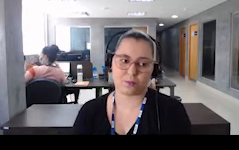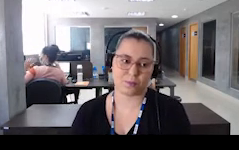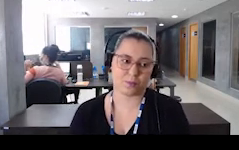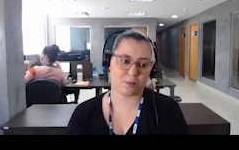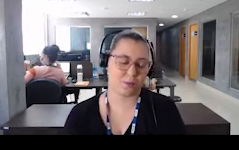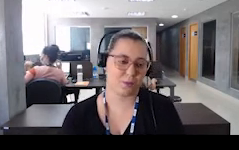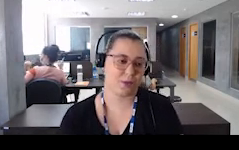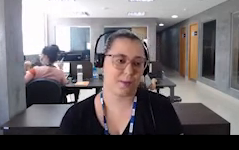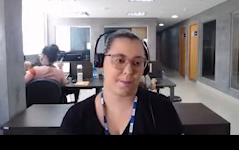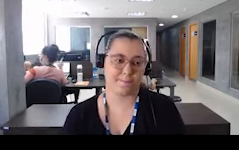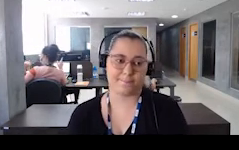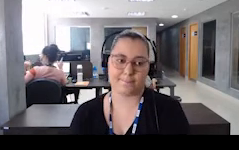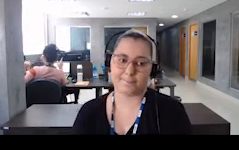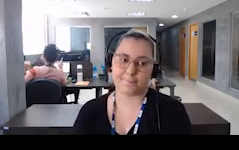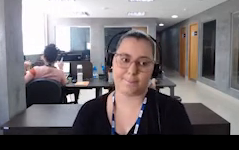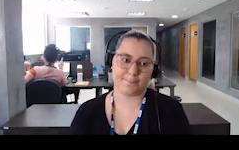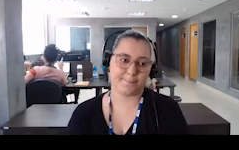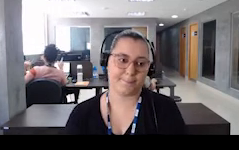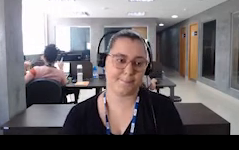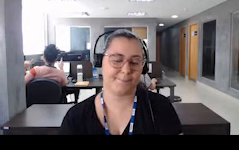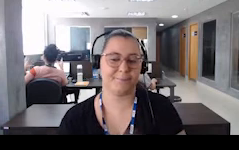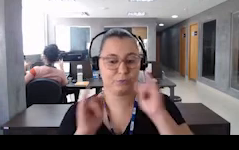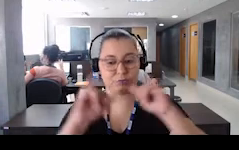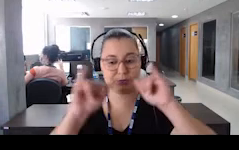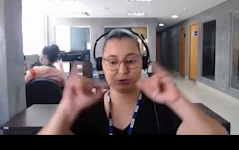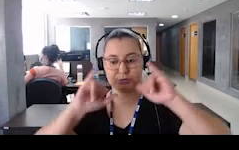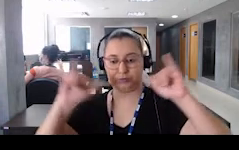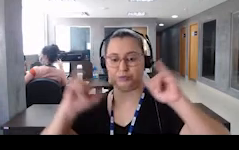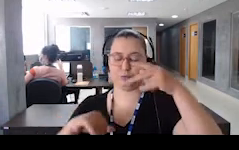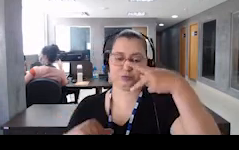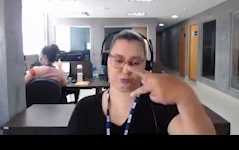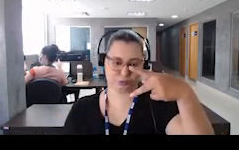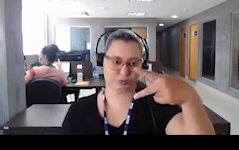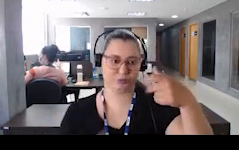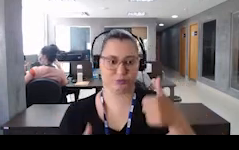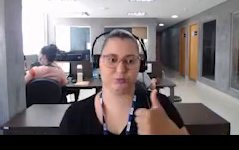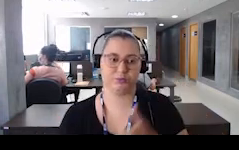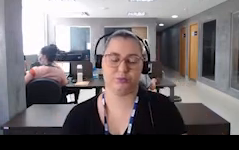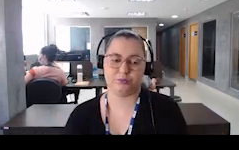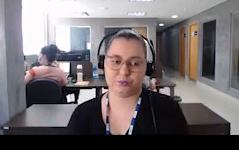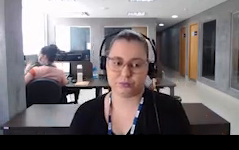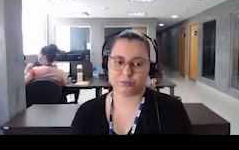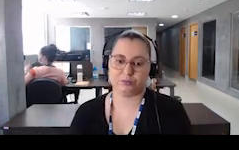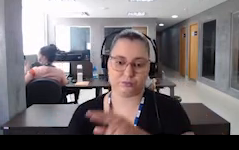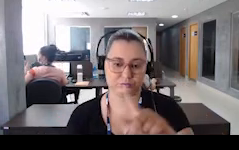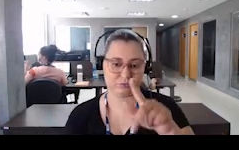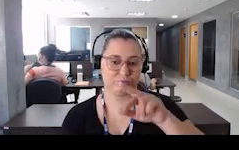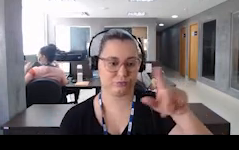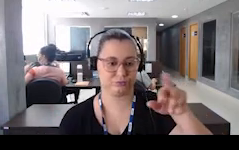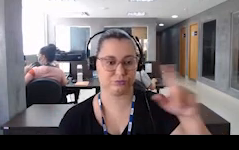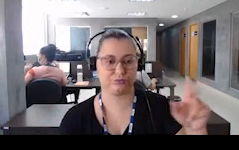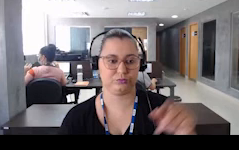E esse desenho aqui a gente vai usar, só que vai mudar as informações de potência elétrica. A potência vai